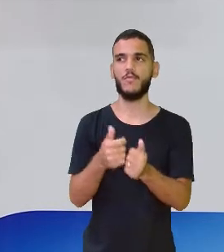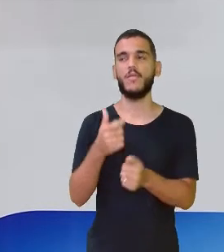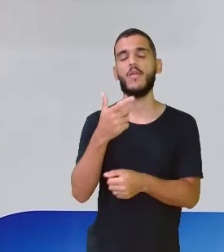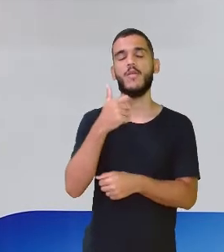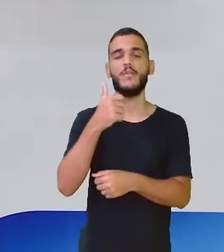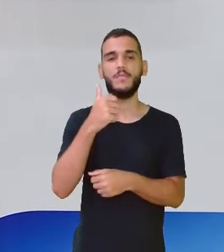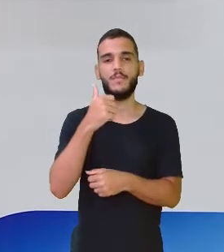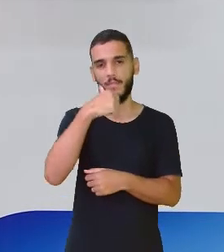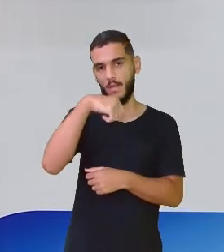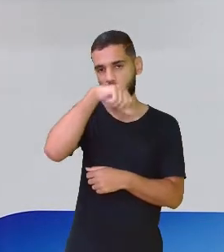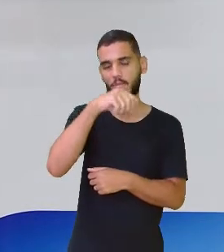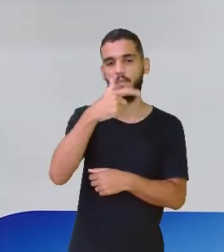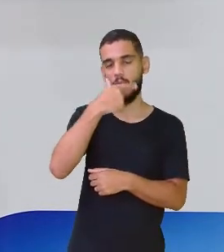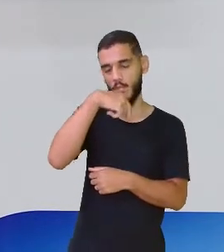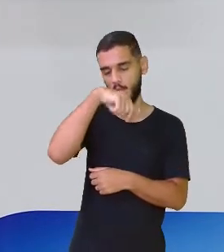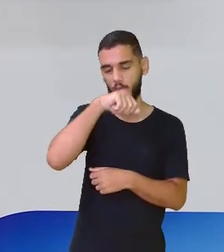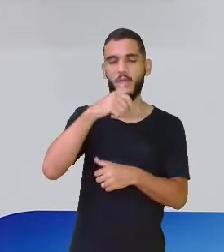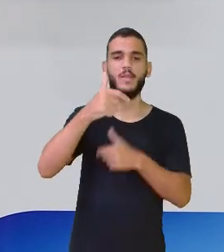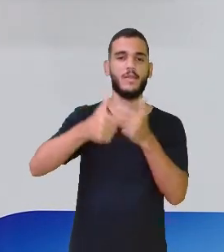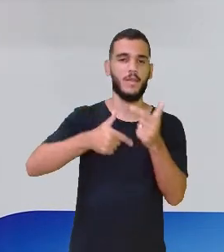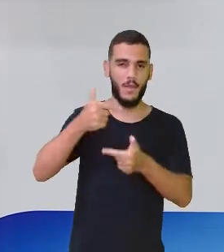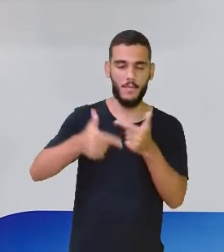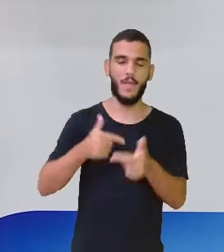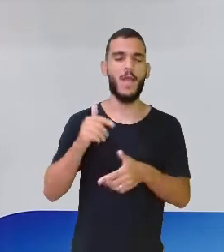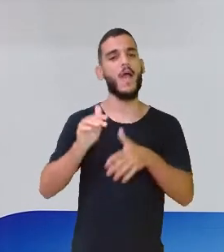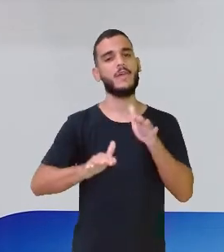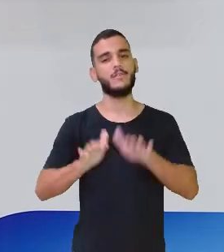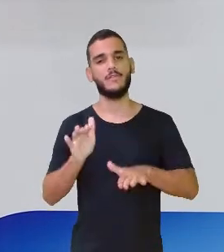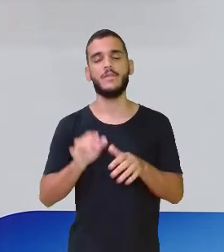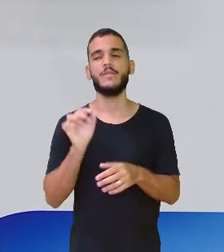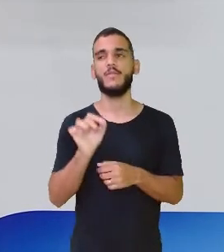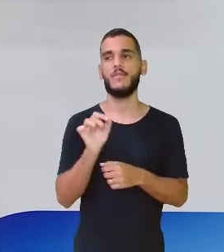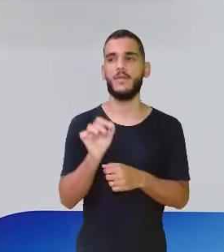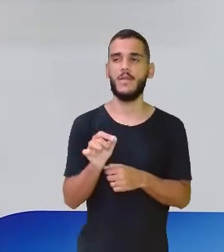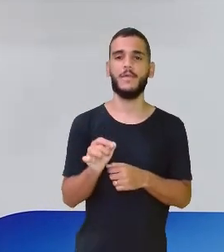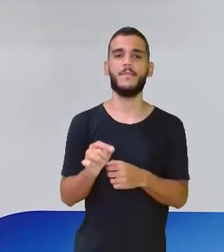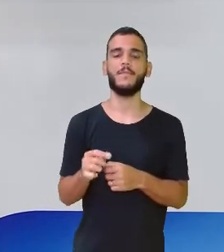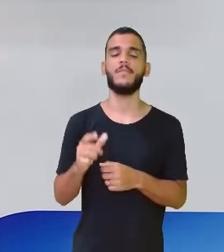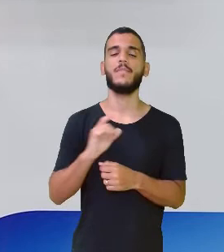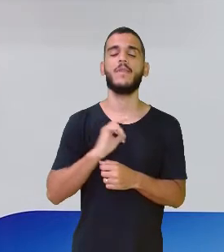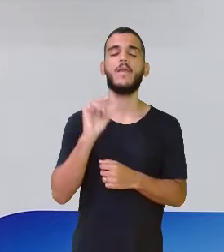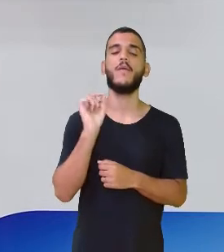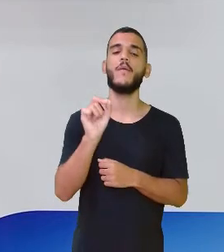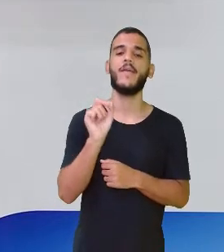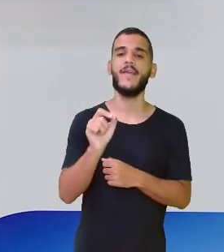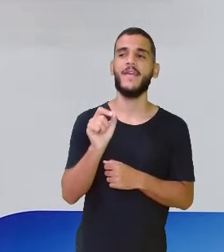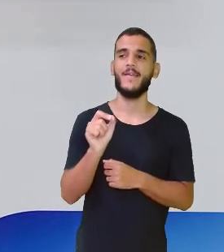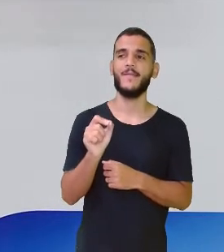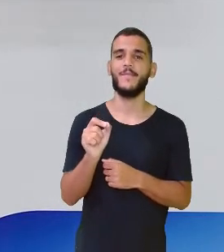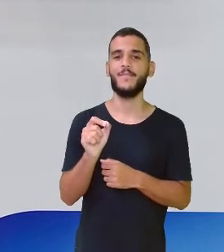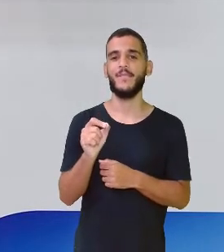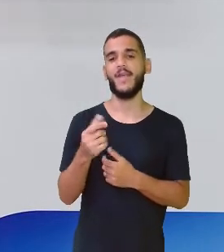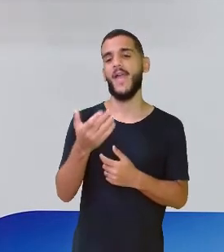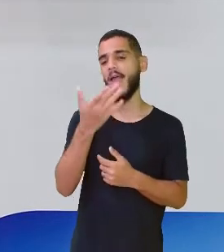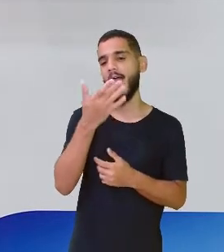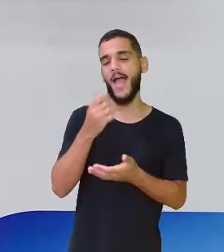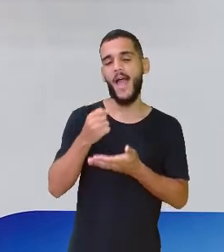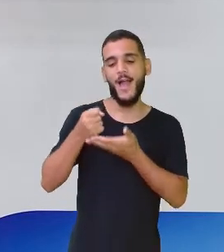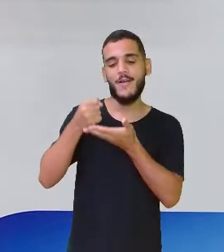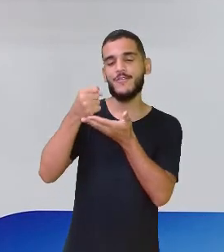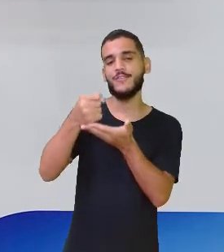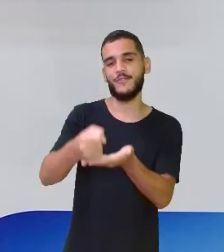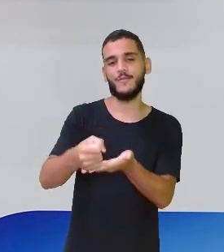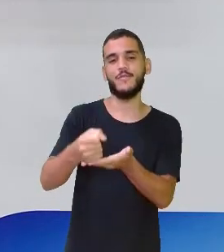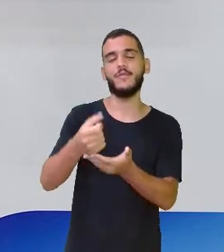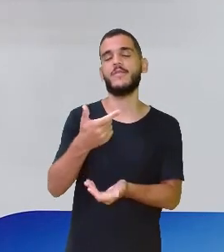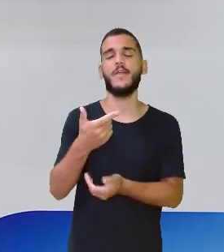que trabalhavam, né? E, vez ou outra, contavam aí com a, entre aspas, né, gente, generosidade